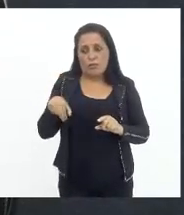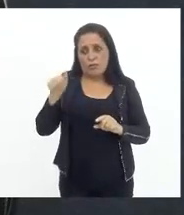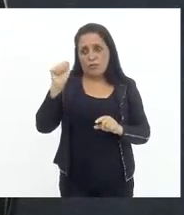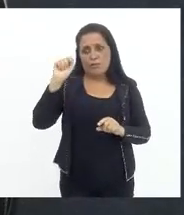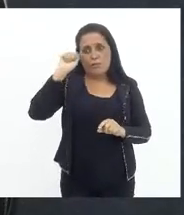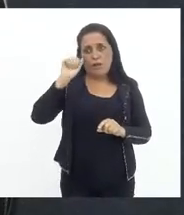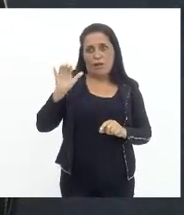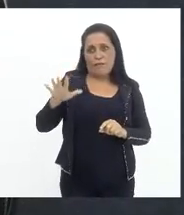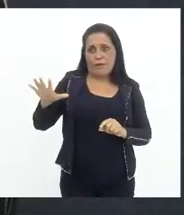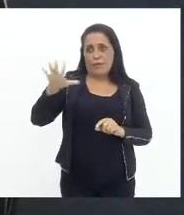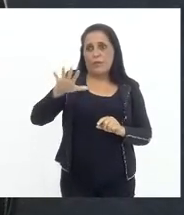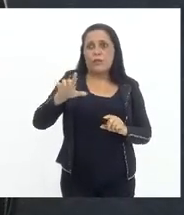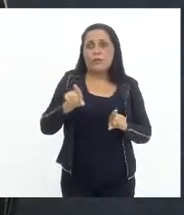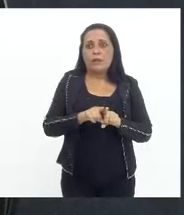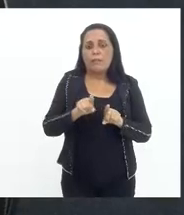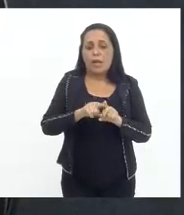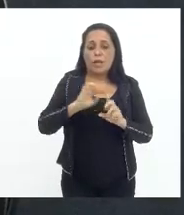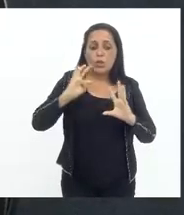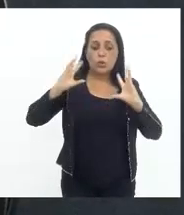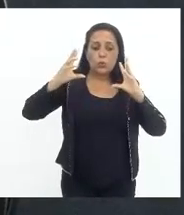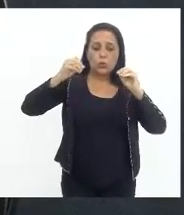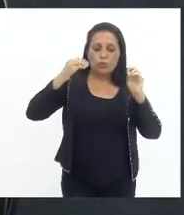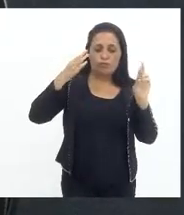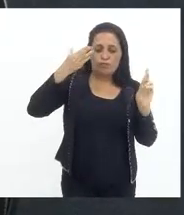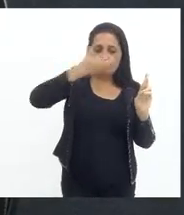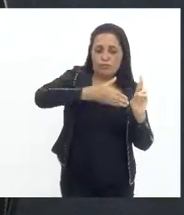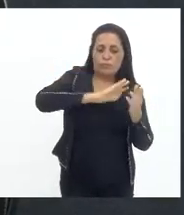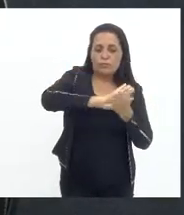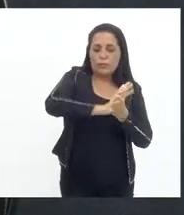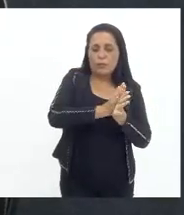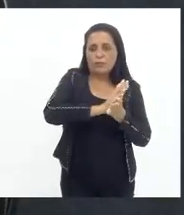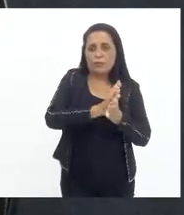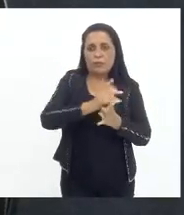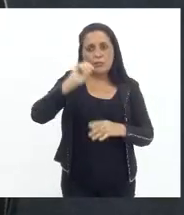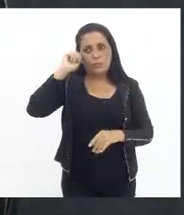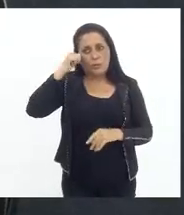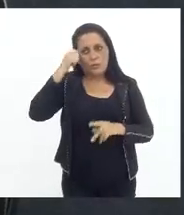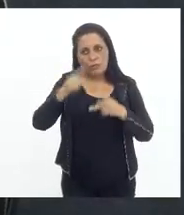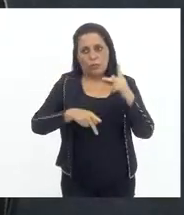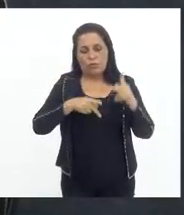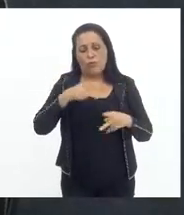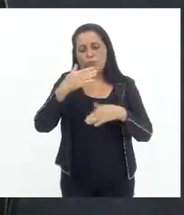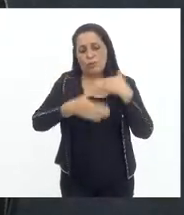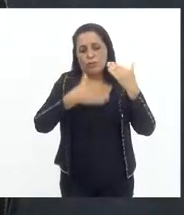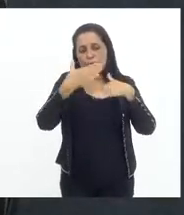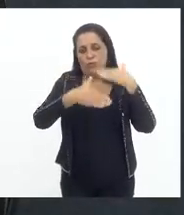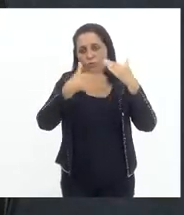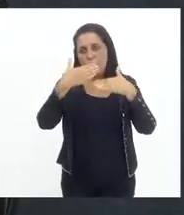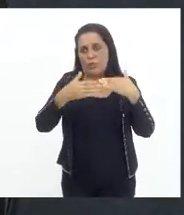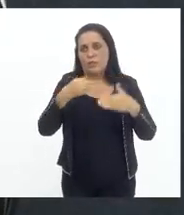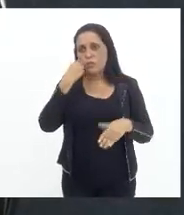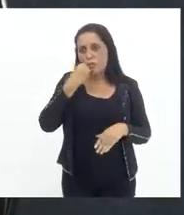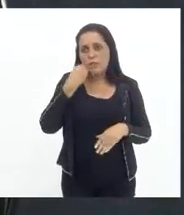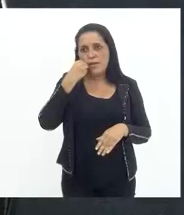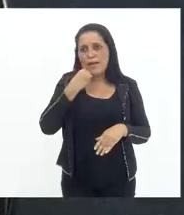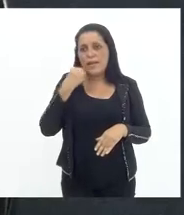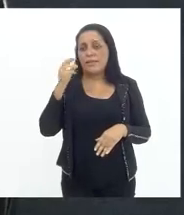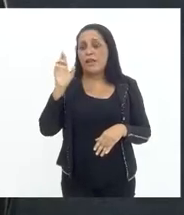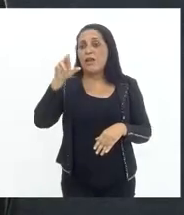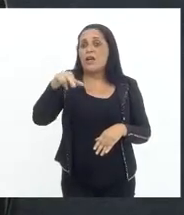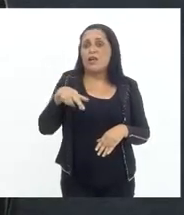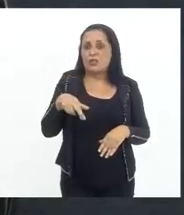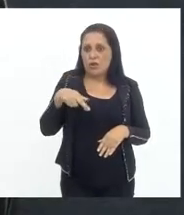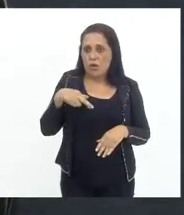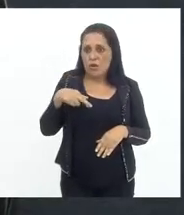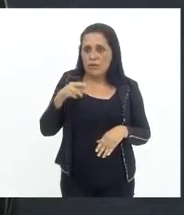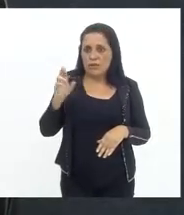relação também a todo o preconceito aos povos pretos que construíram também a sua experiência religiosa